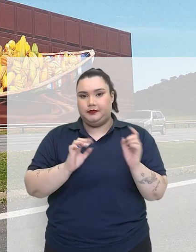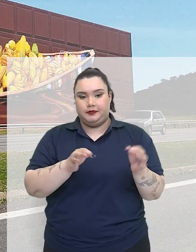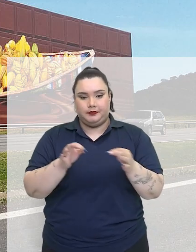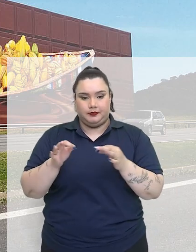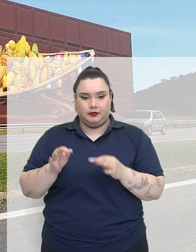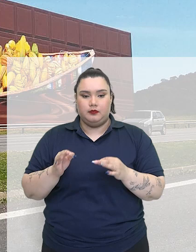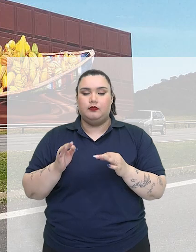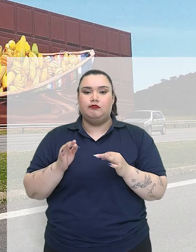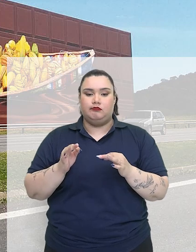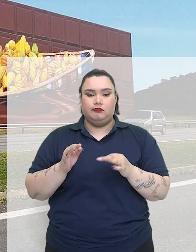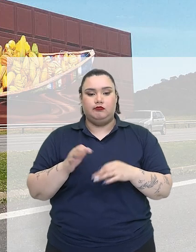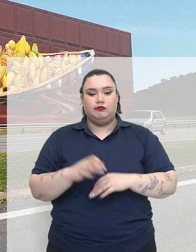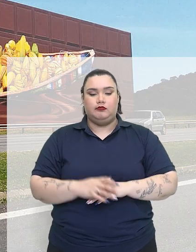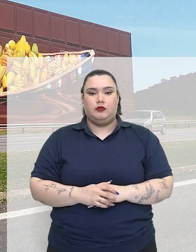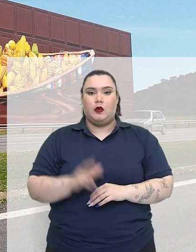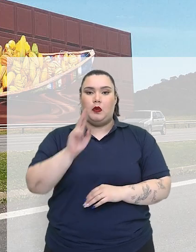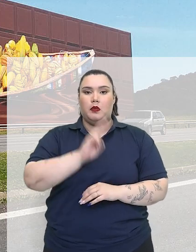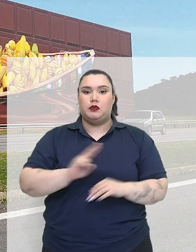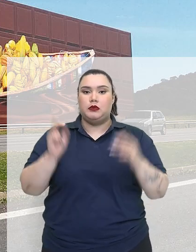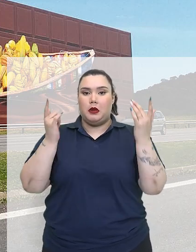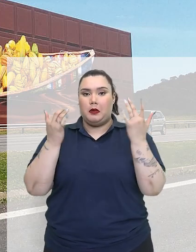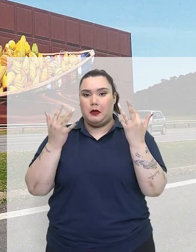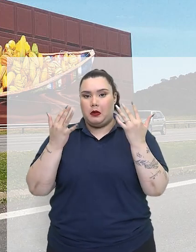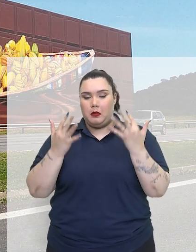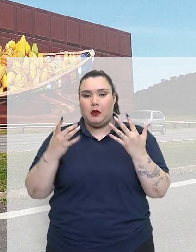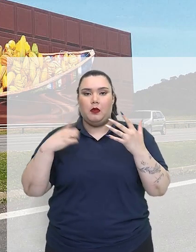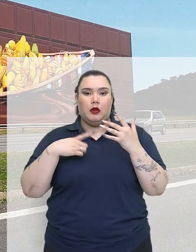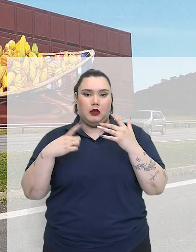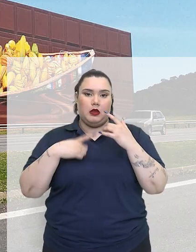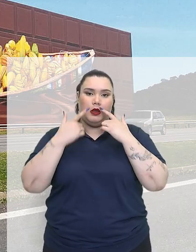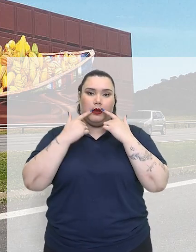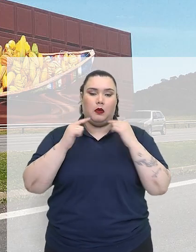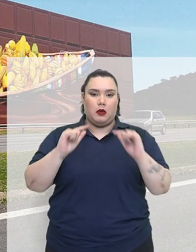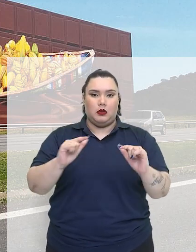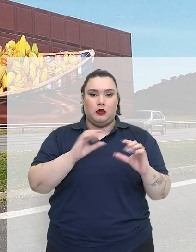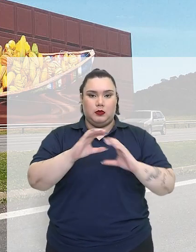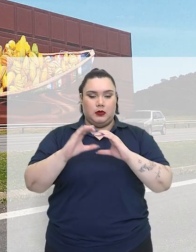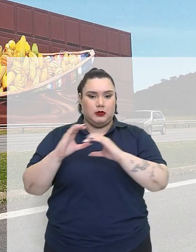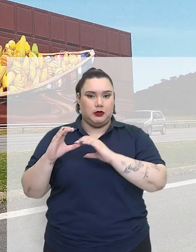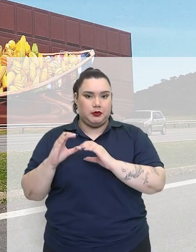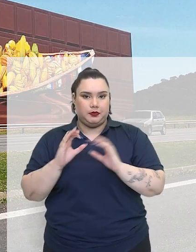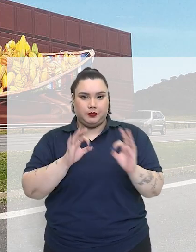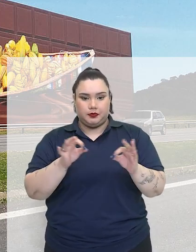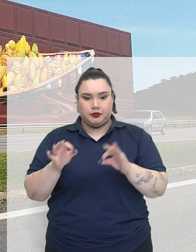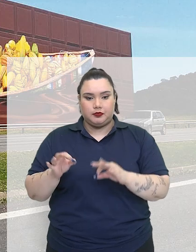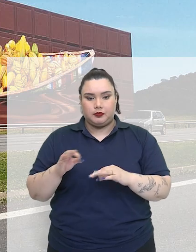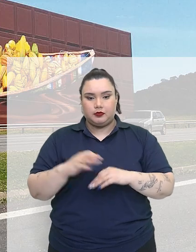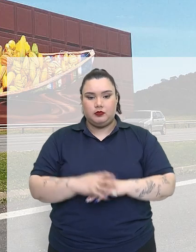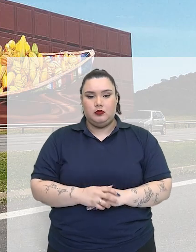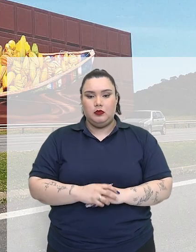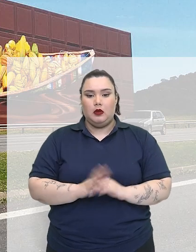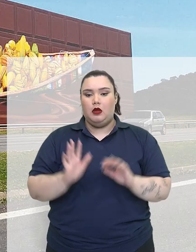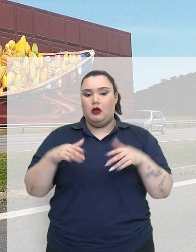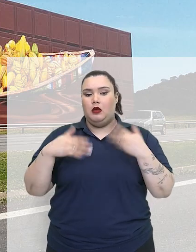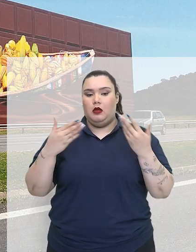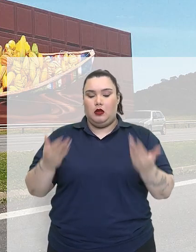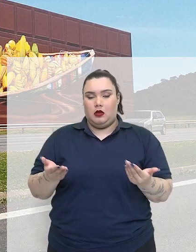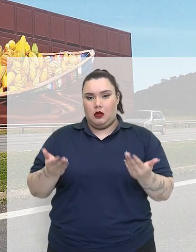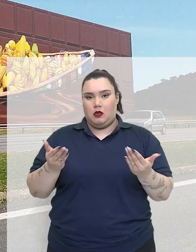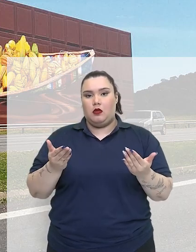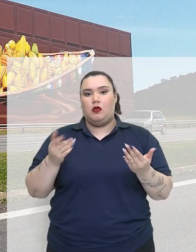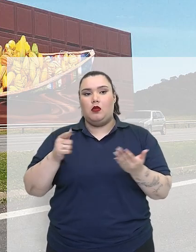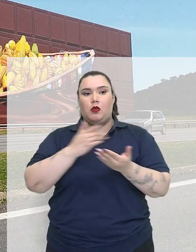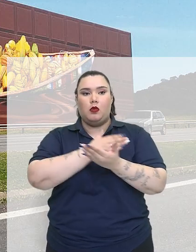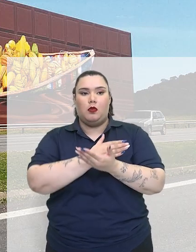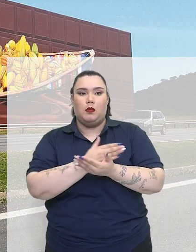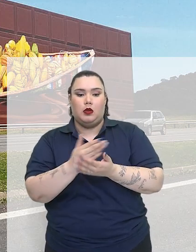né, físicos, manuais, né, entre as pessoas. E após isso,